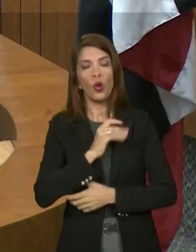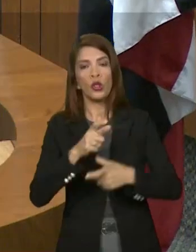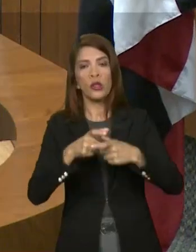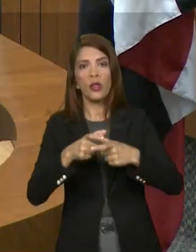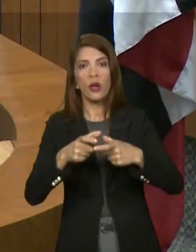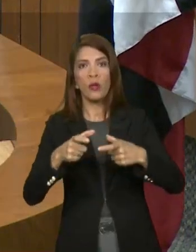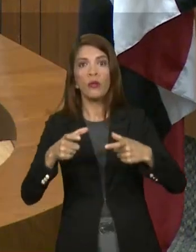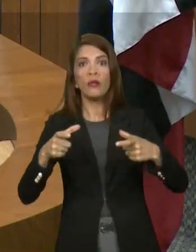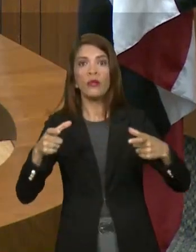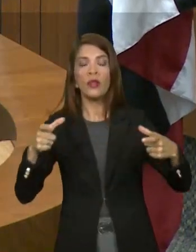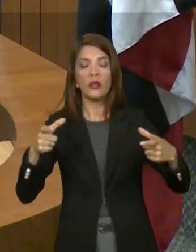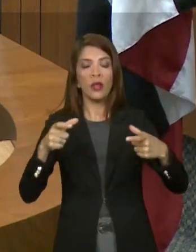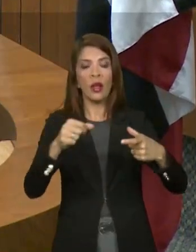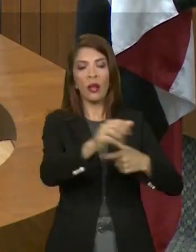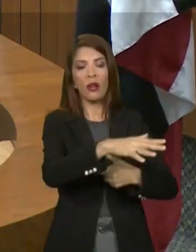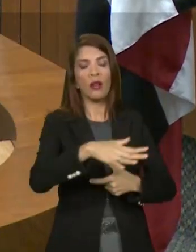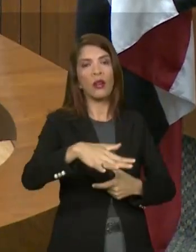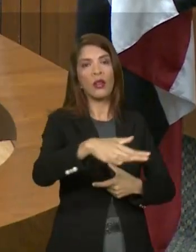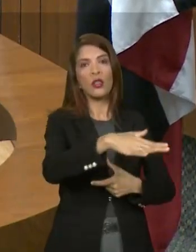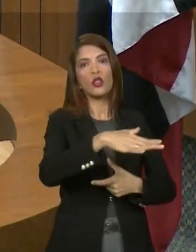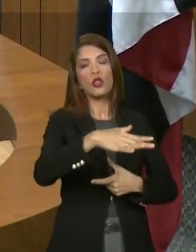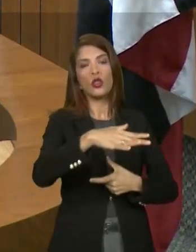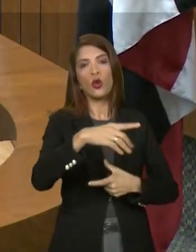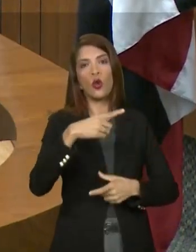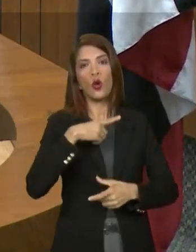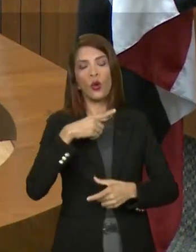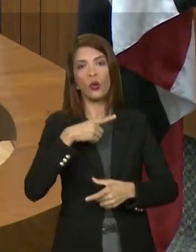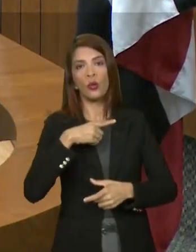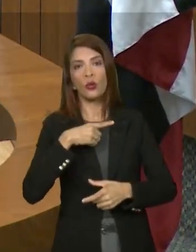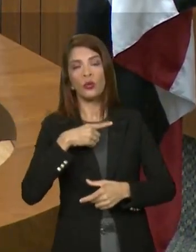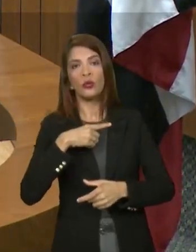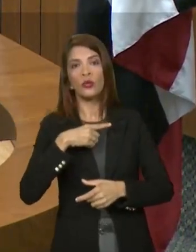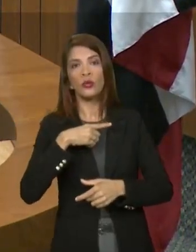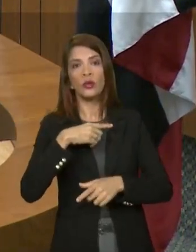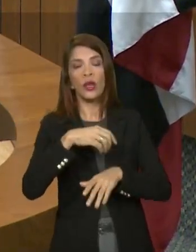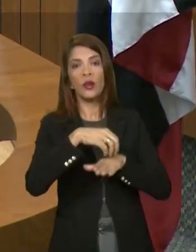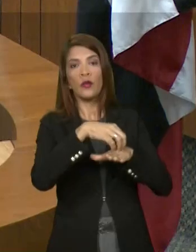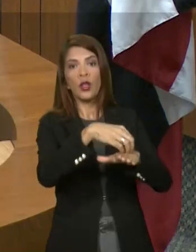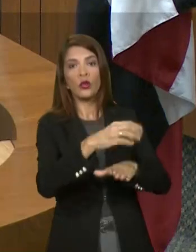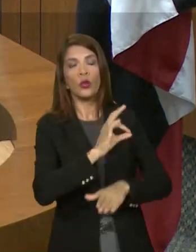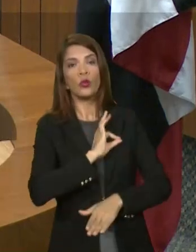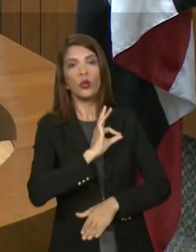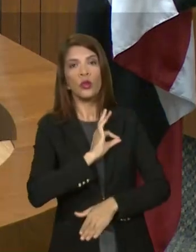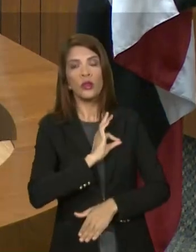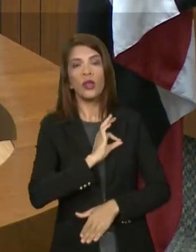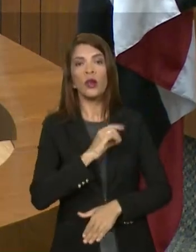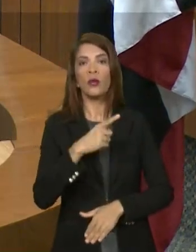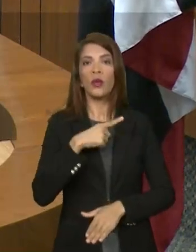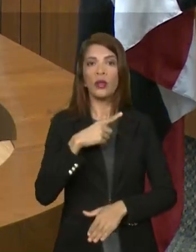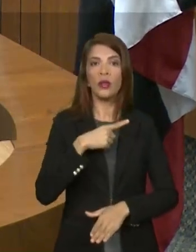efetivo daquela nossa região, que mande mais viatura para dar uma estrutura melhor para os nossos policiais.